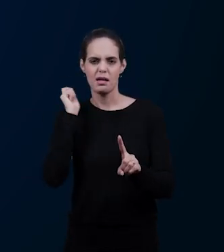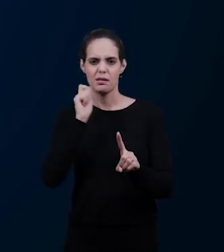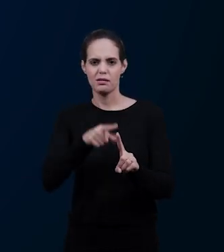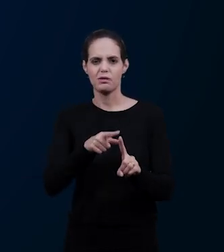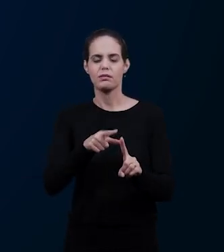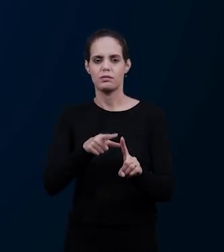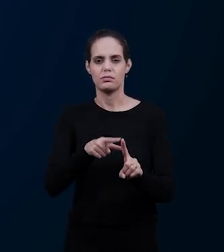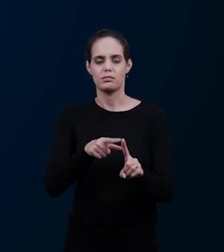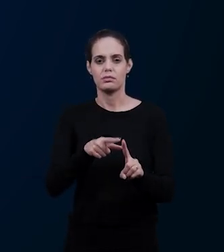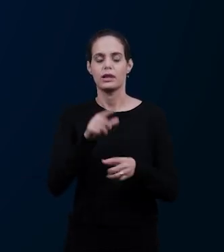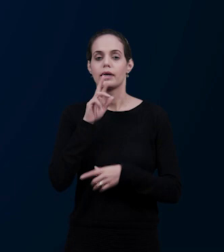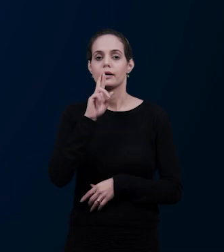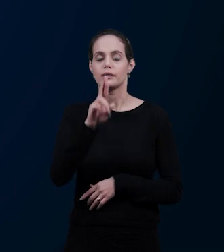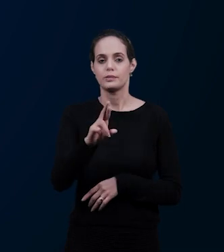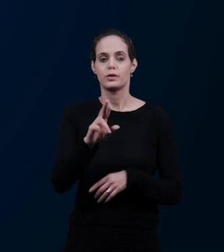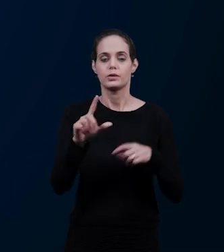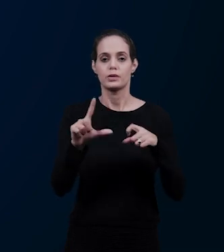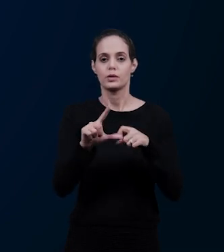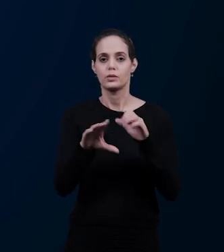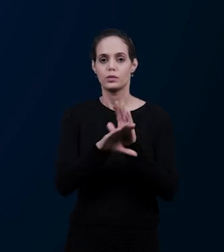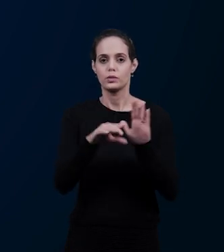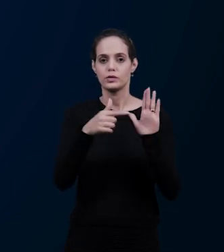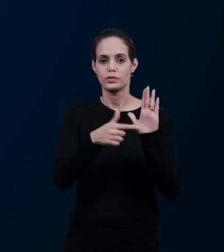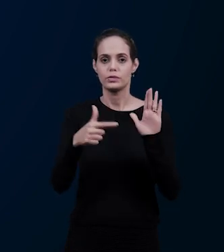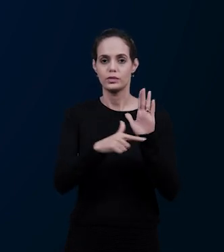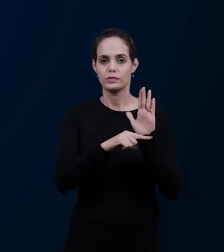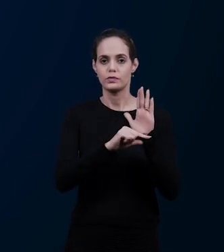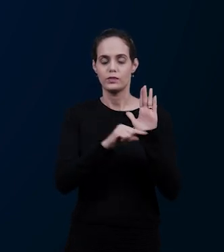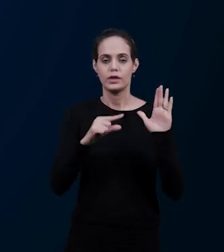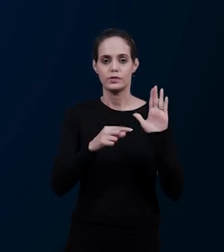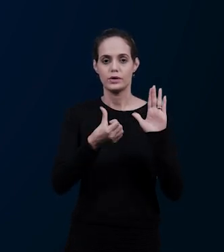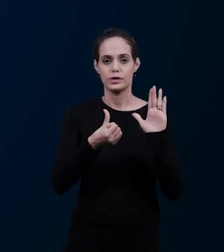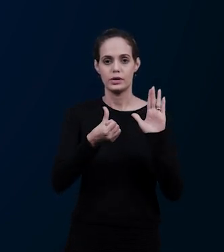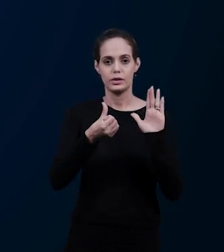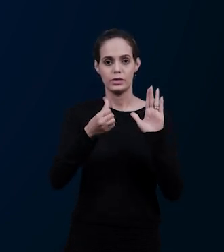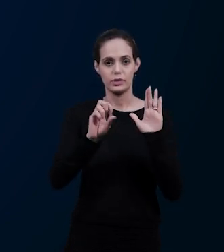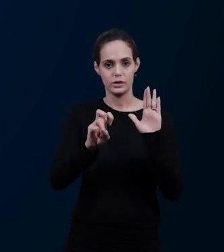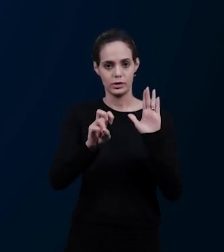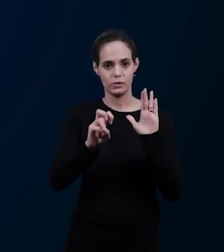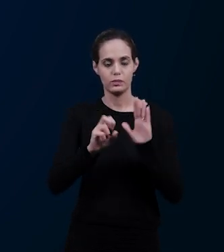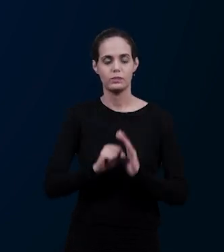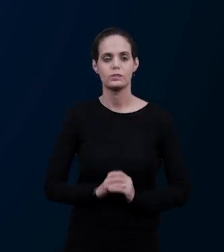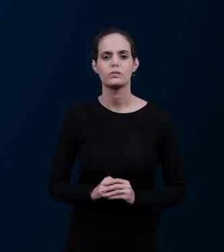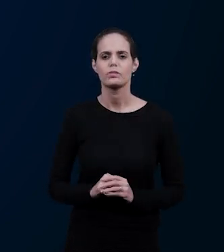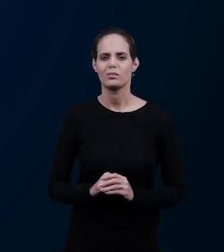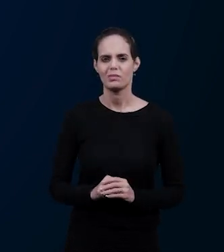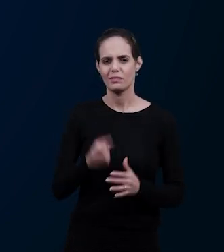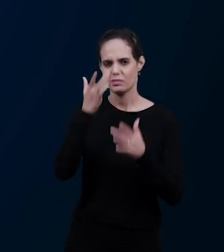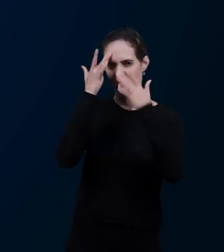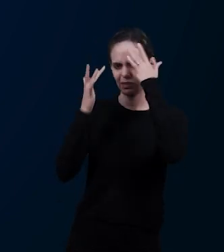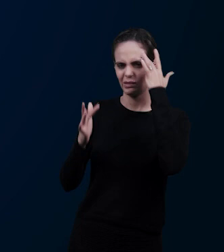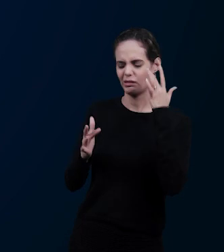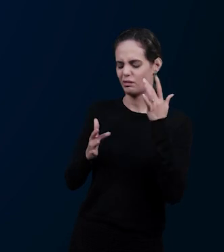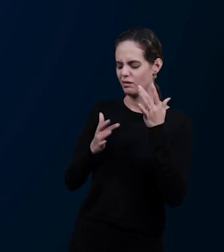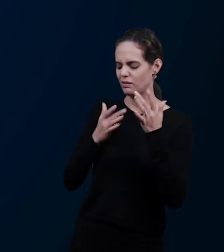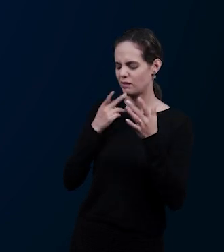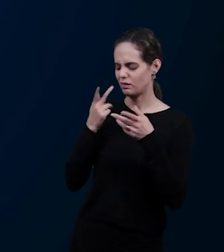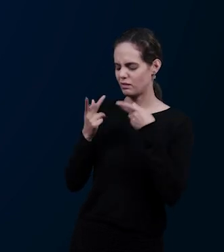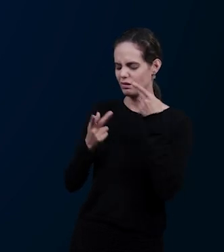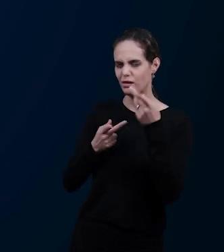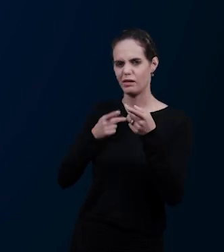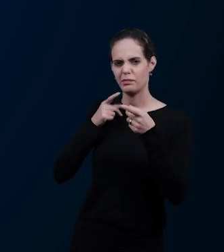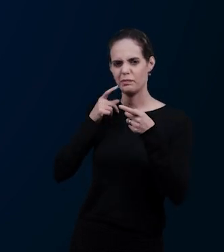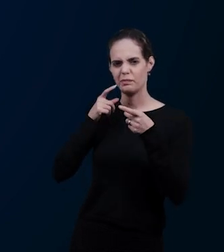E a resposta está em Lucas, capítulo 22, versículo 65. E diziam muitas outras coisas